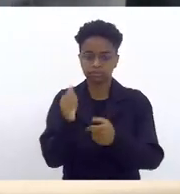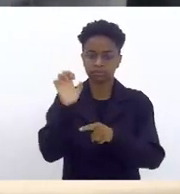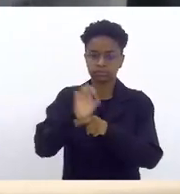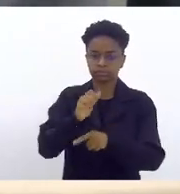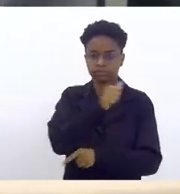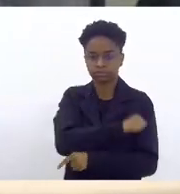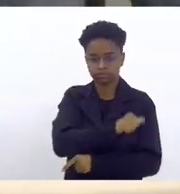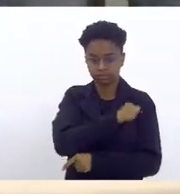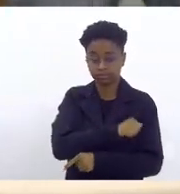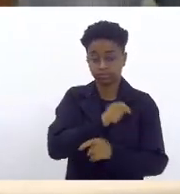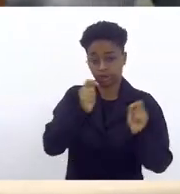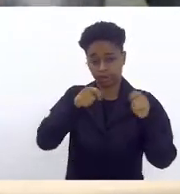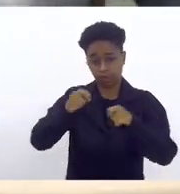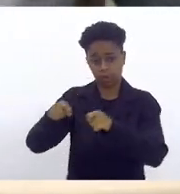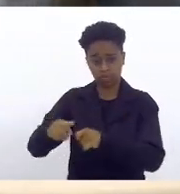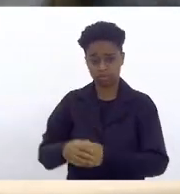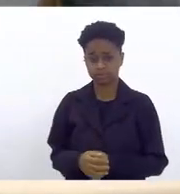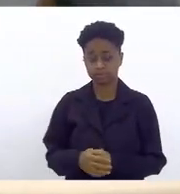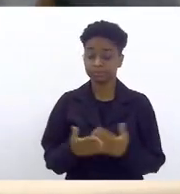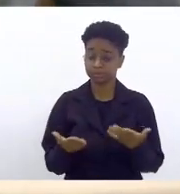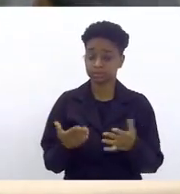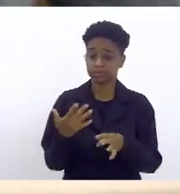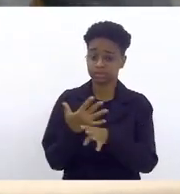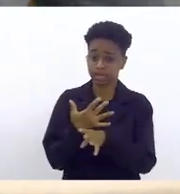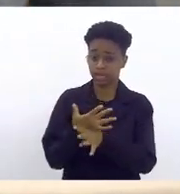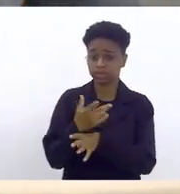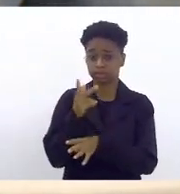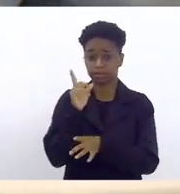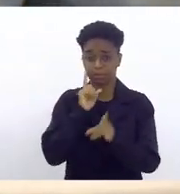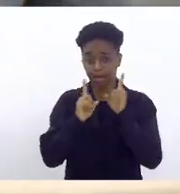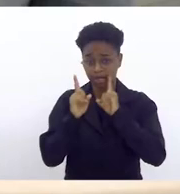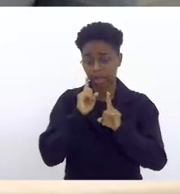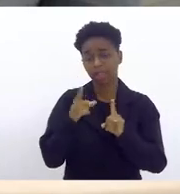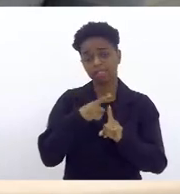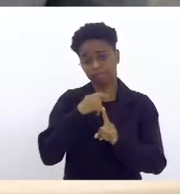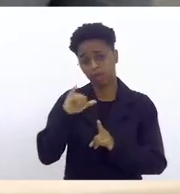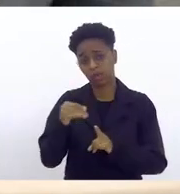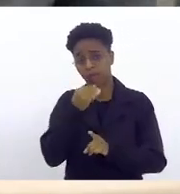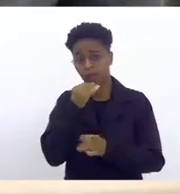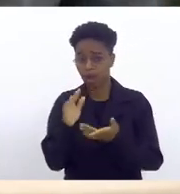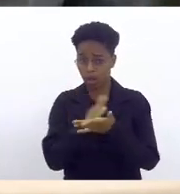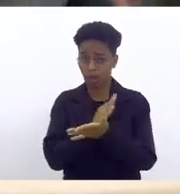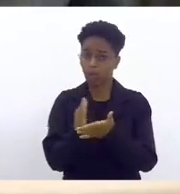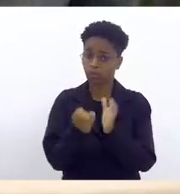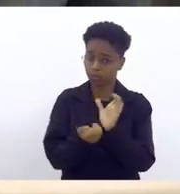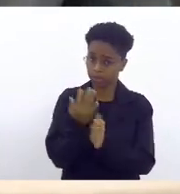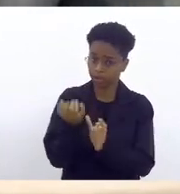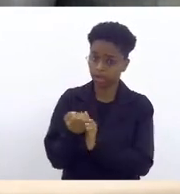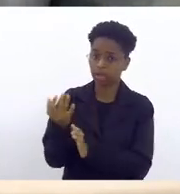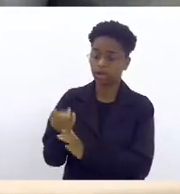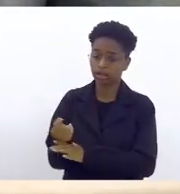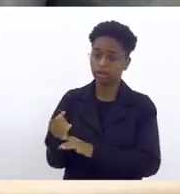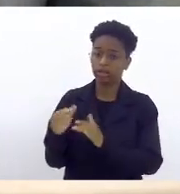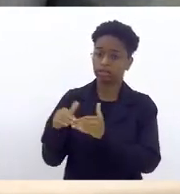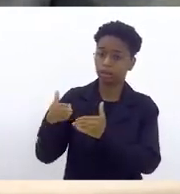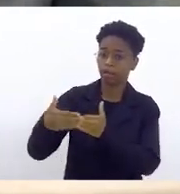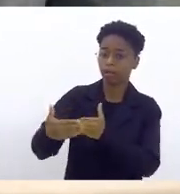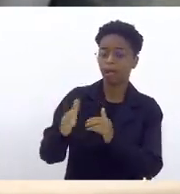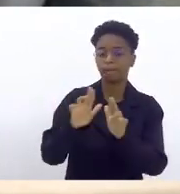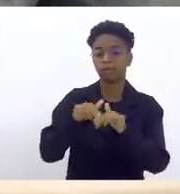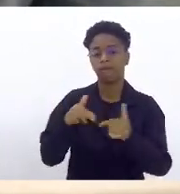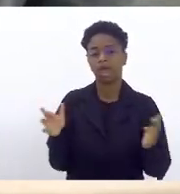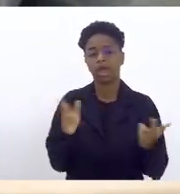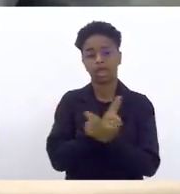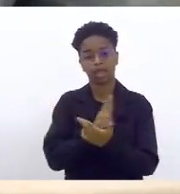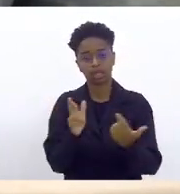tange essas possibilidades o município de Maricá tem algumas oportunidades sendo constituídas a partir de relações